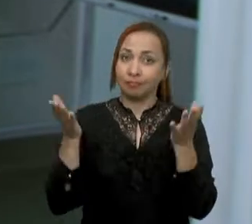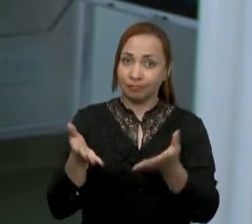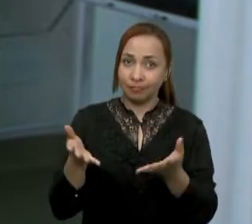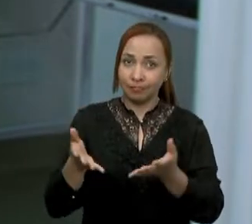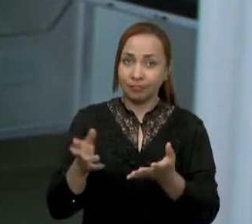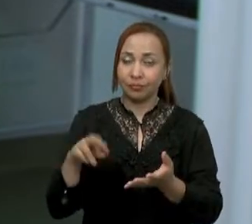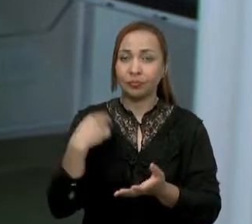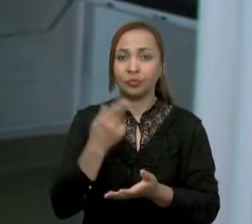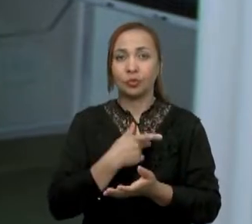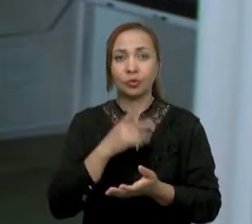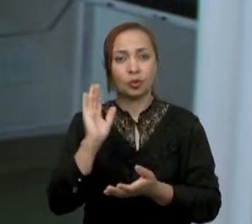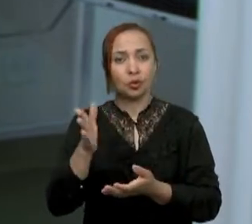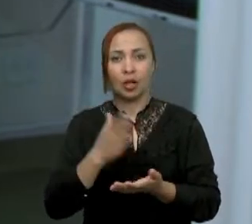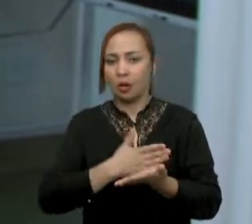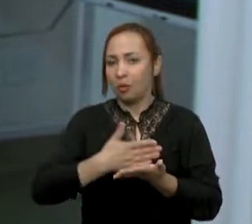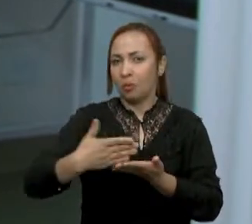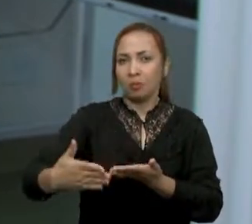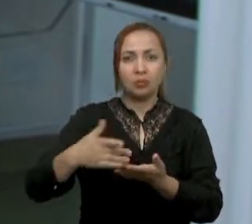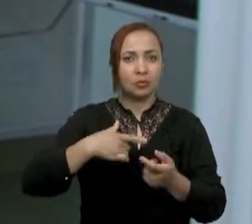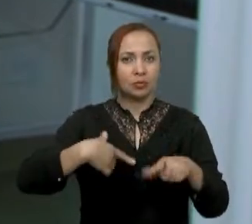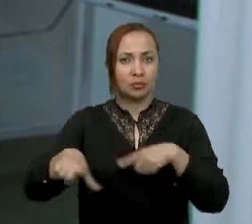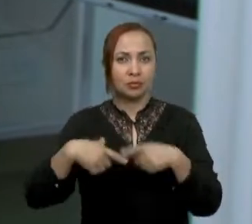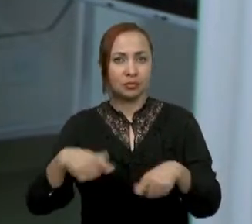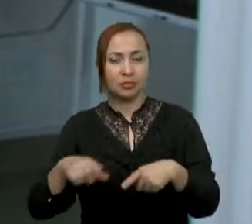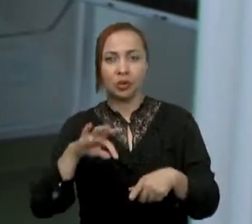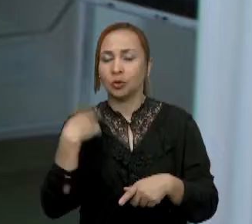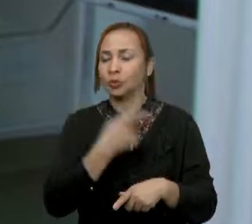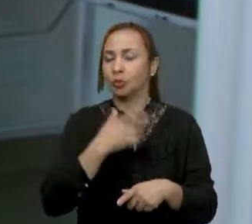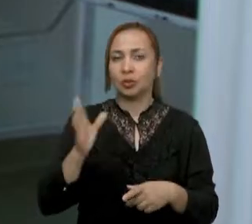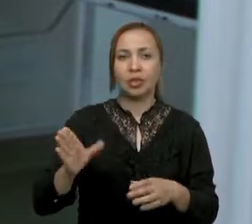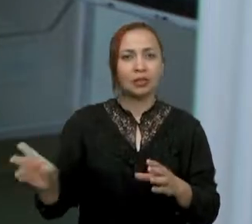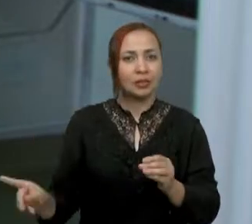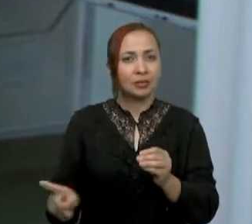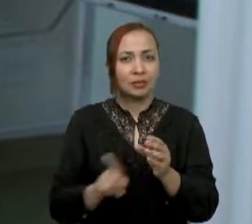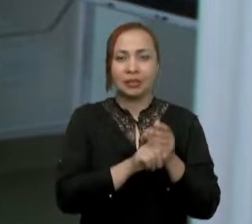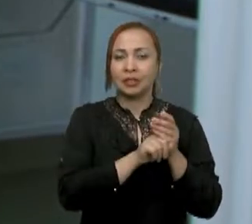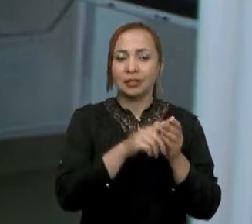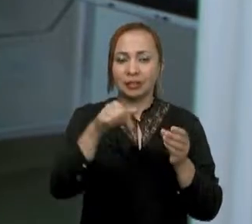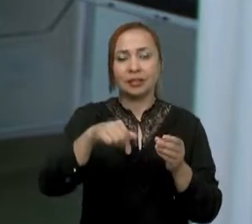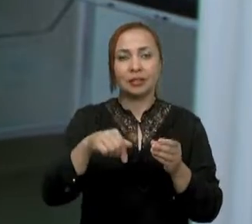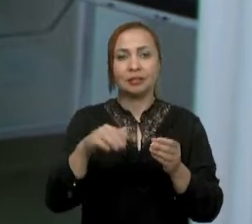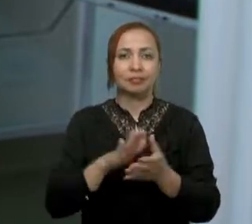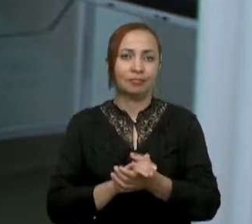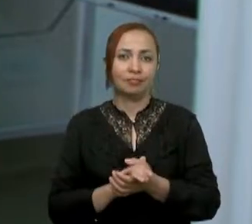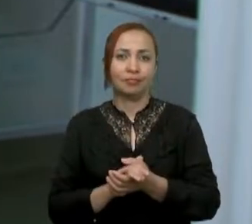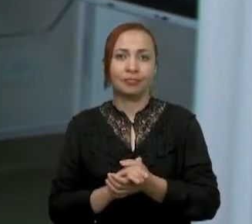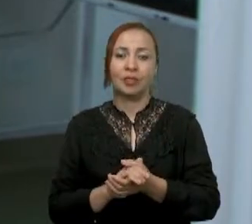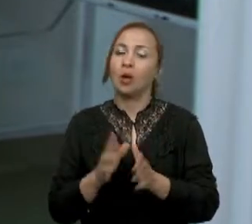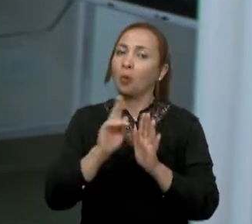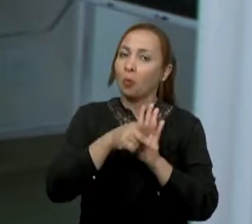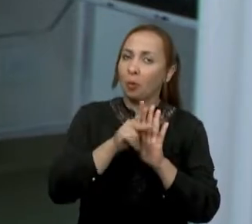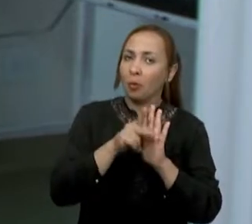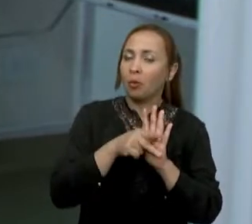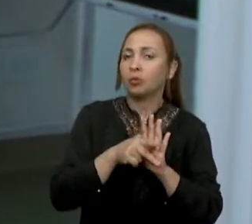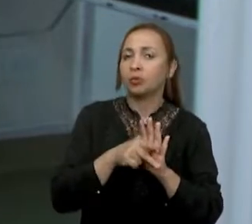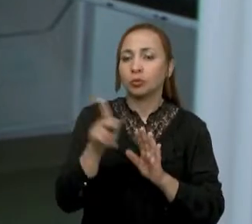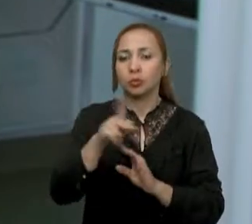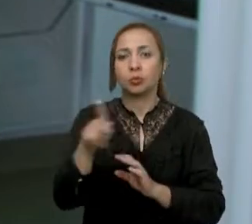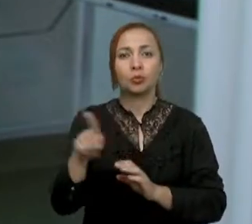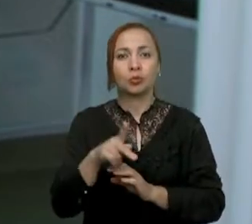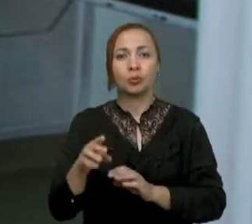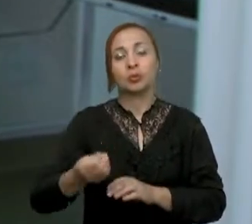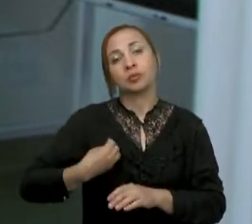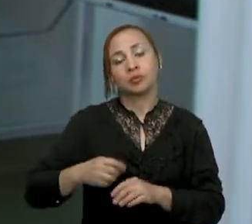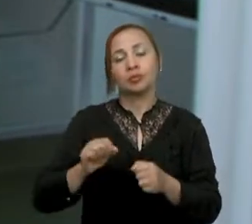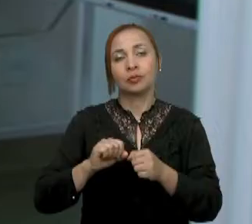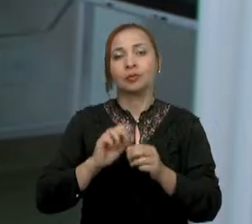então aqui a gente já Começamos a trabalhar nós já estamos inseridos aqui dentro e estamos com um projeto ao